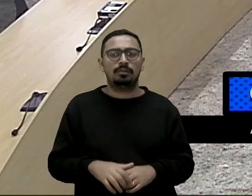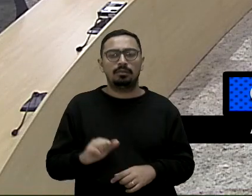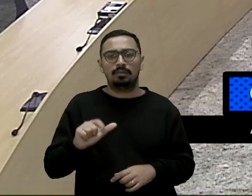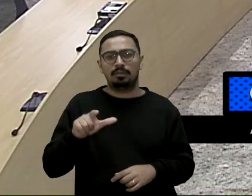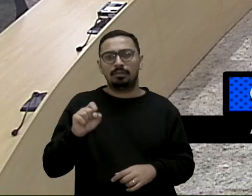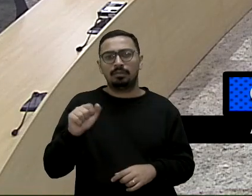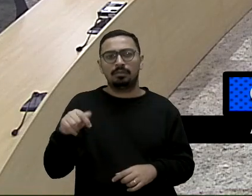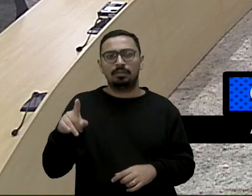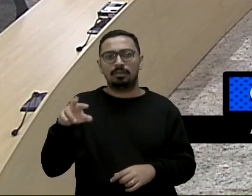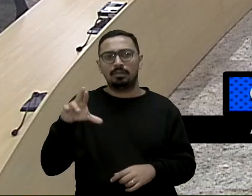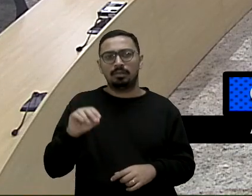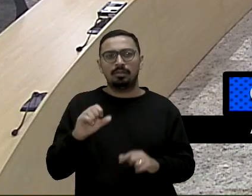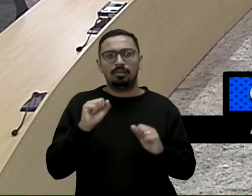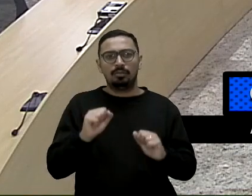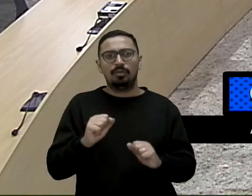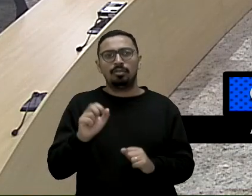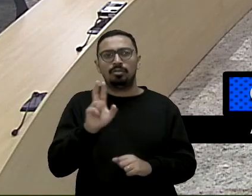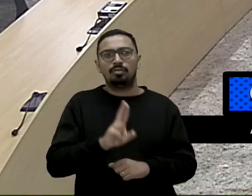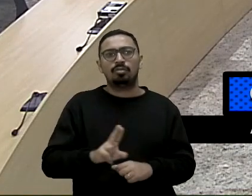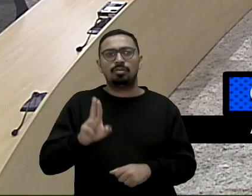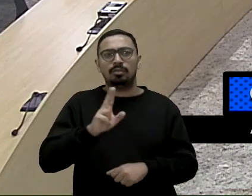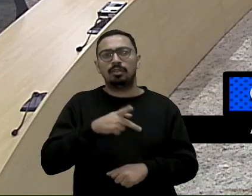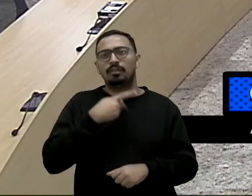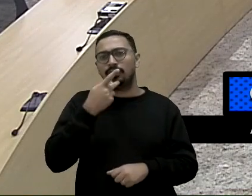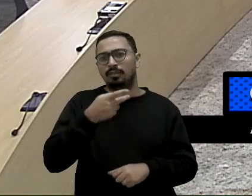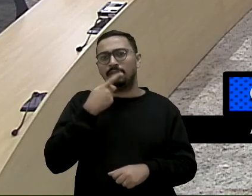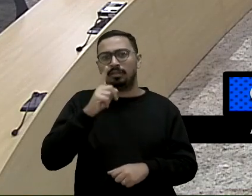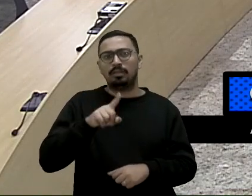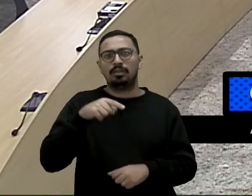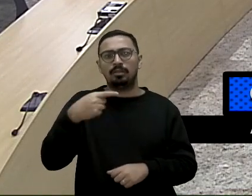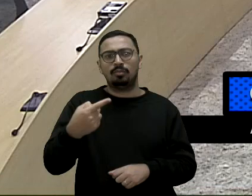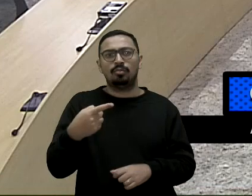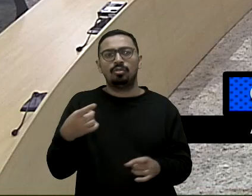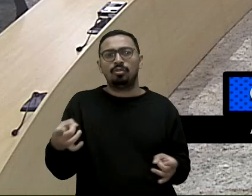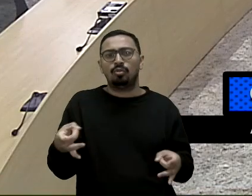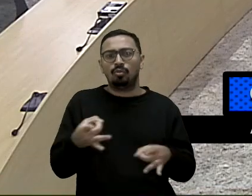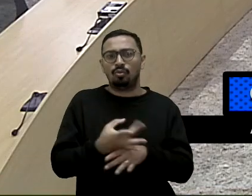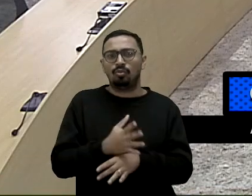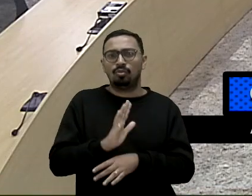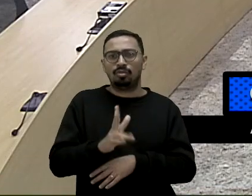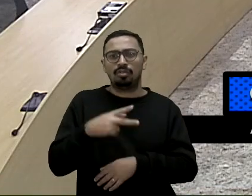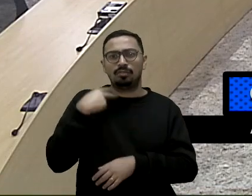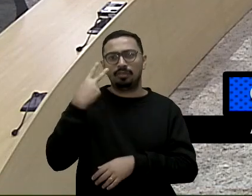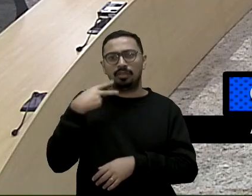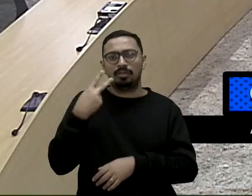Alessandro, pode fazer o uso da palavra primeiro, depois a gente conclui com as vereadoras.